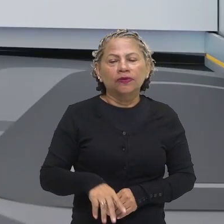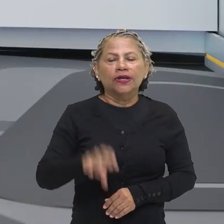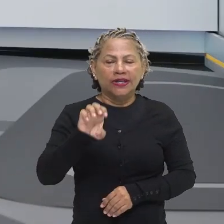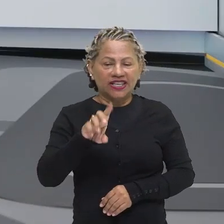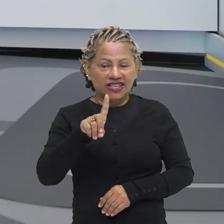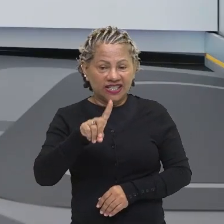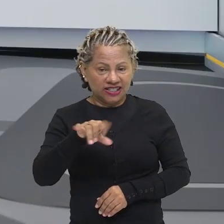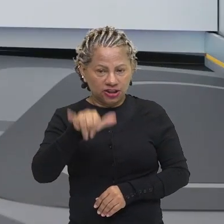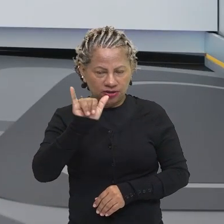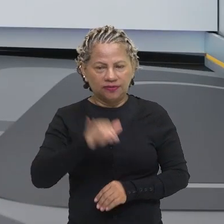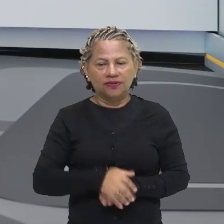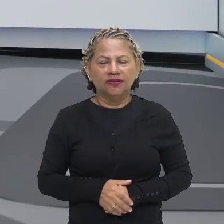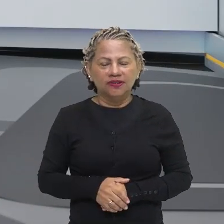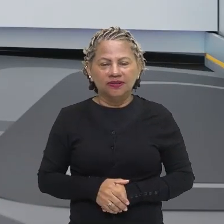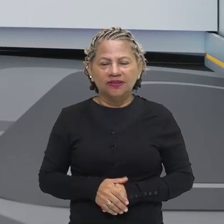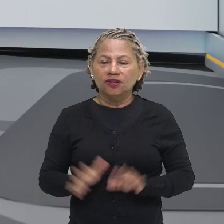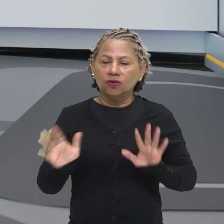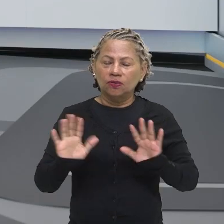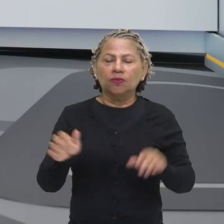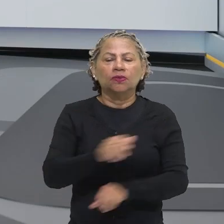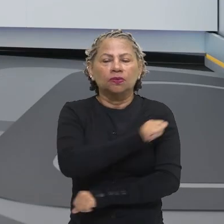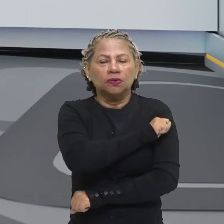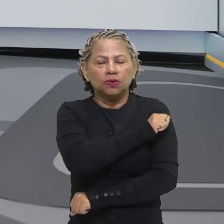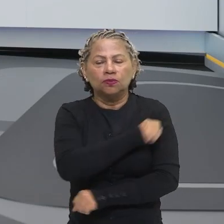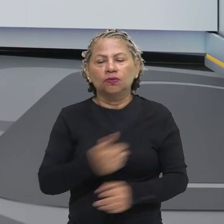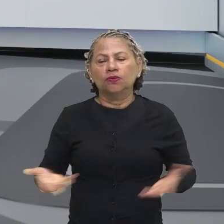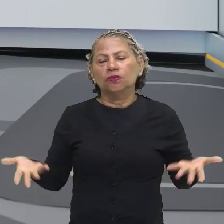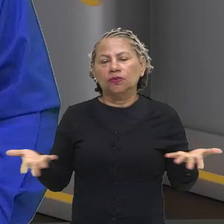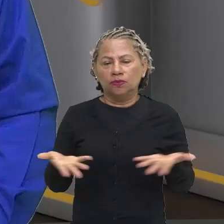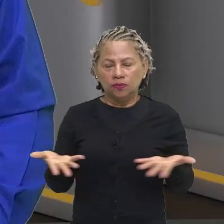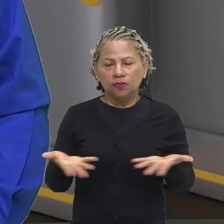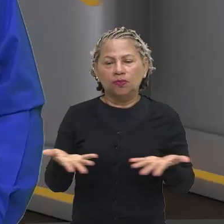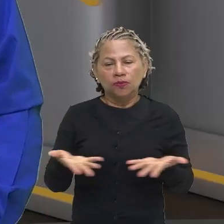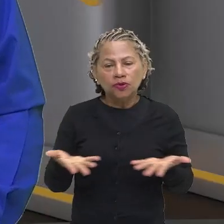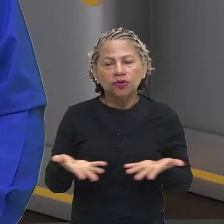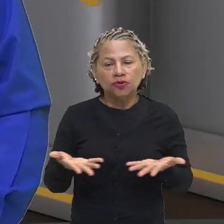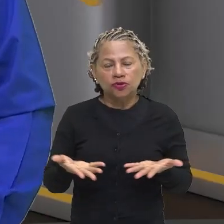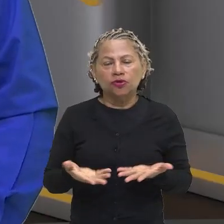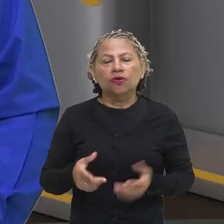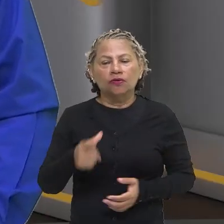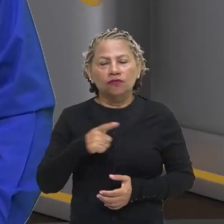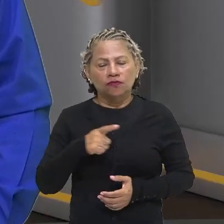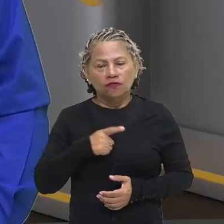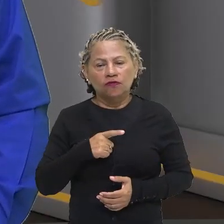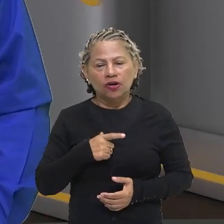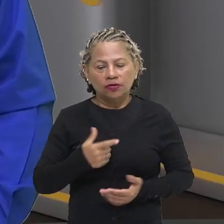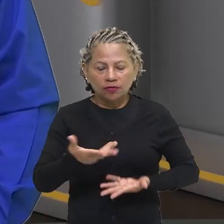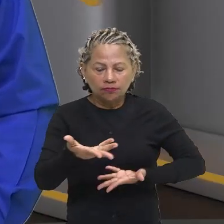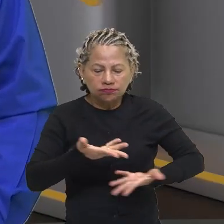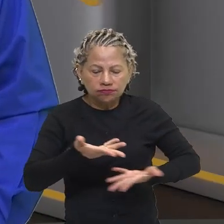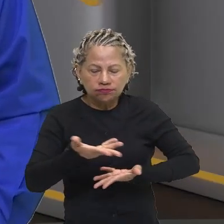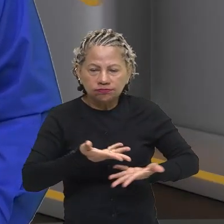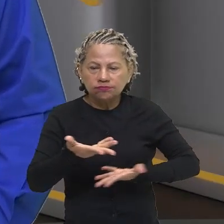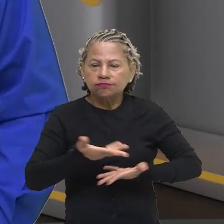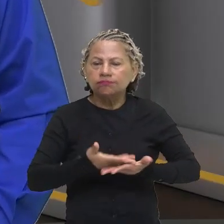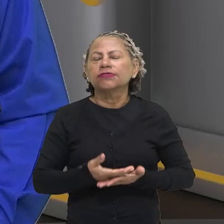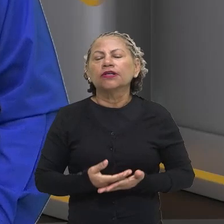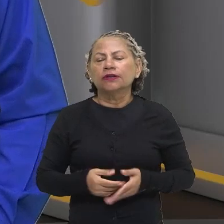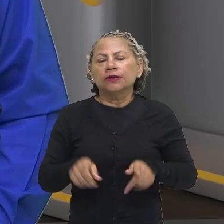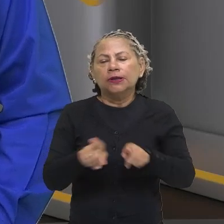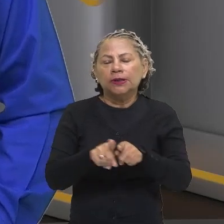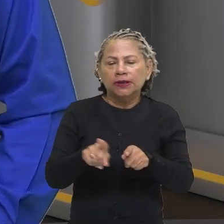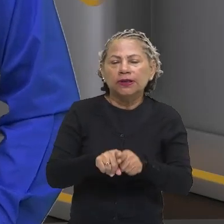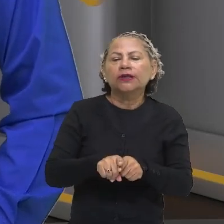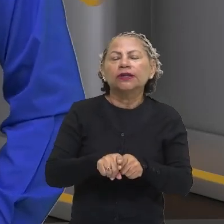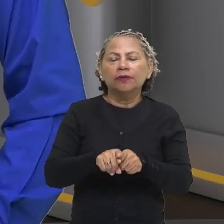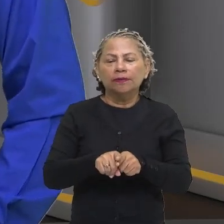Olá, estudantes. Bem, hoje a aula ela promete estimular bastante discussões, né? Discussões bem